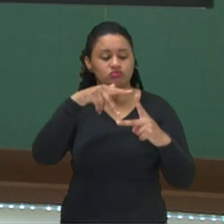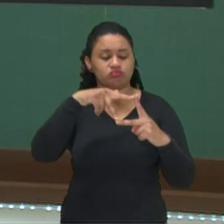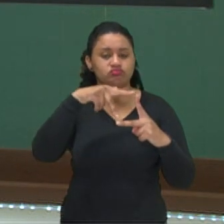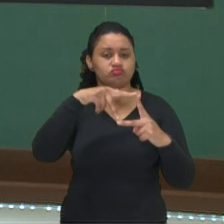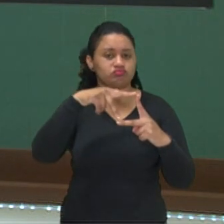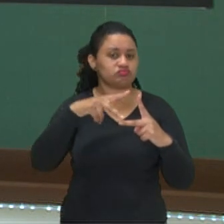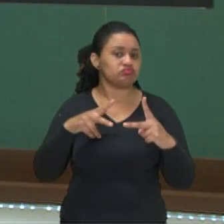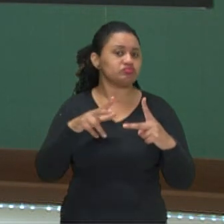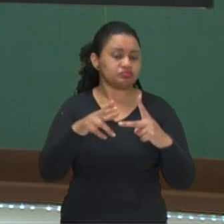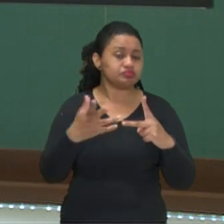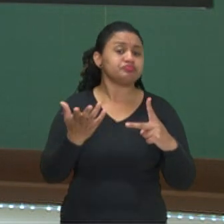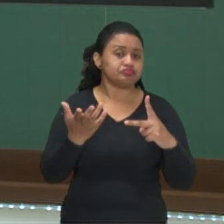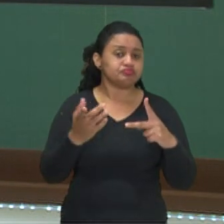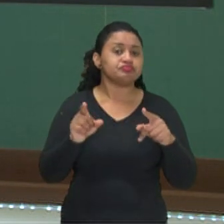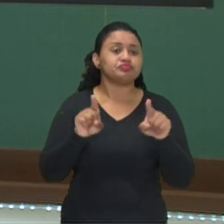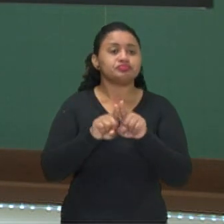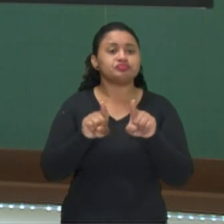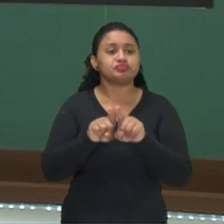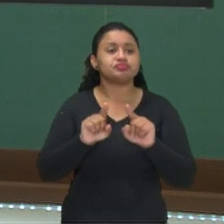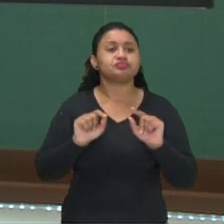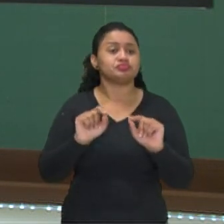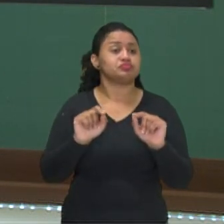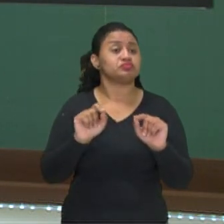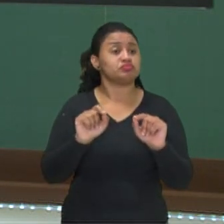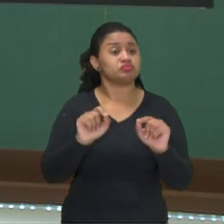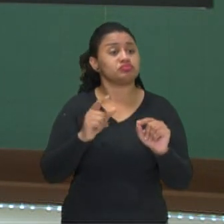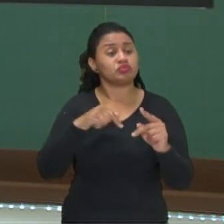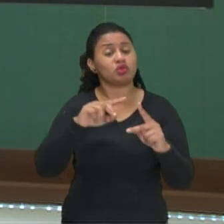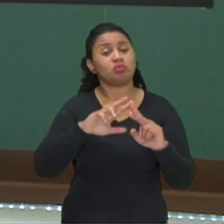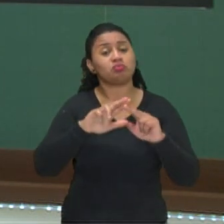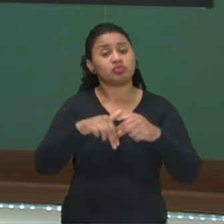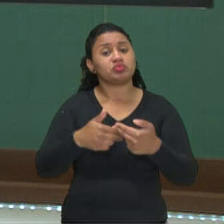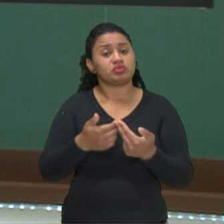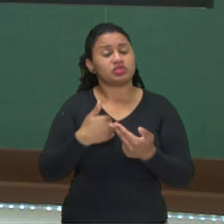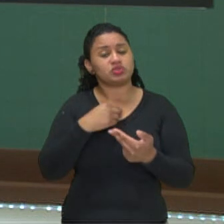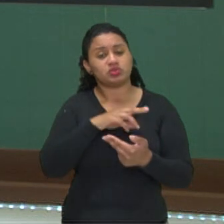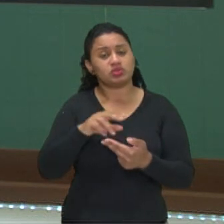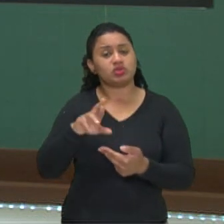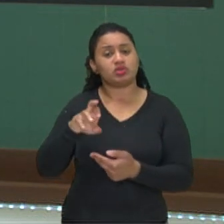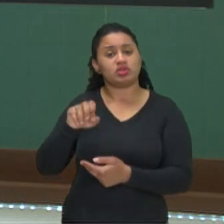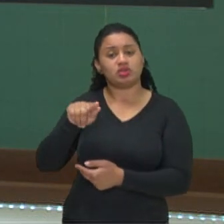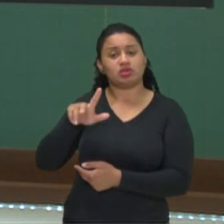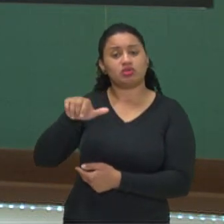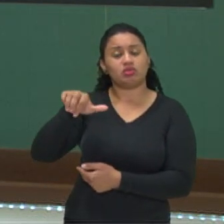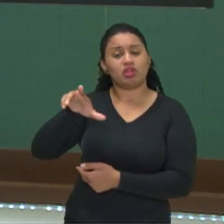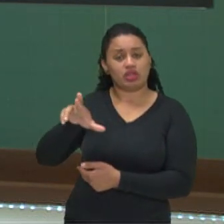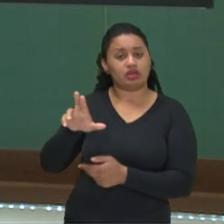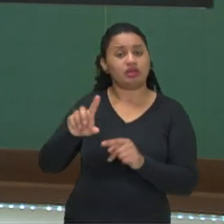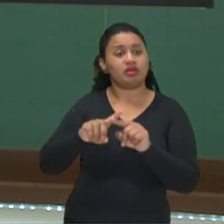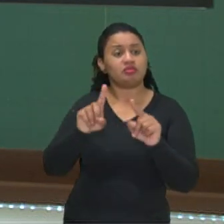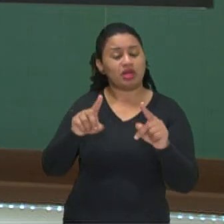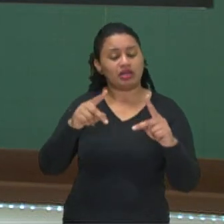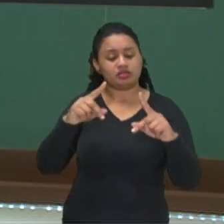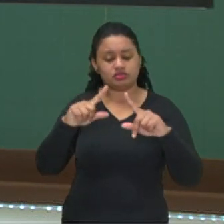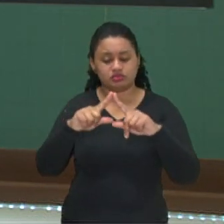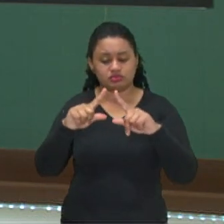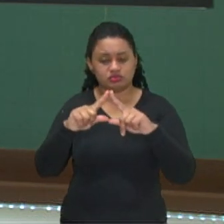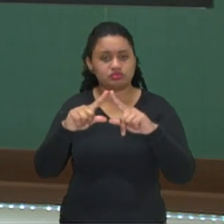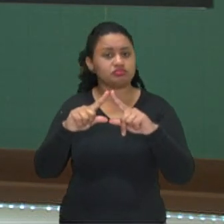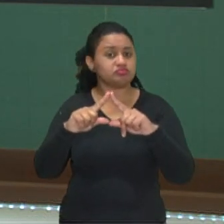lados iguais, né? E eles são, por isso que a gente chama de regulares. Agora, o triângulo seria